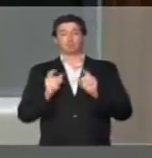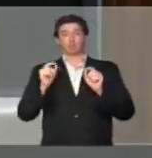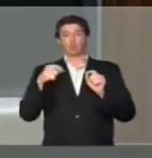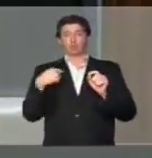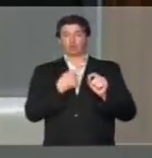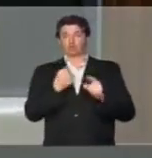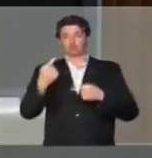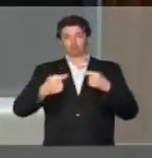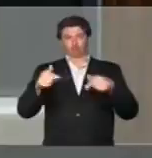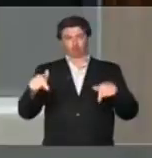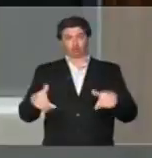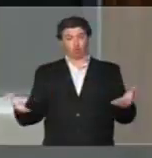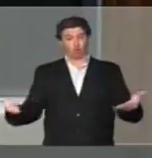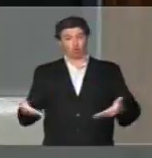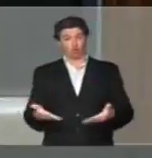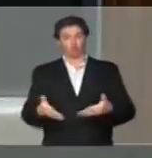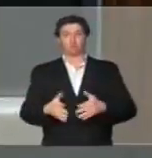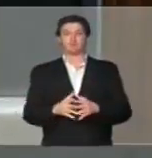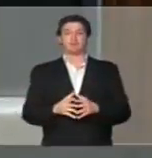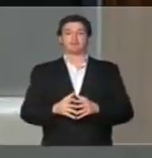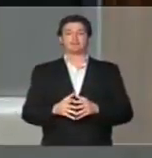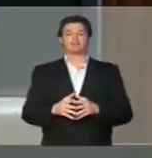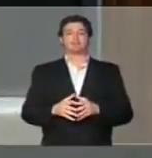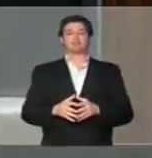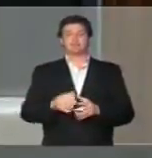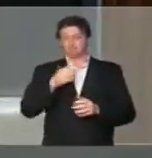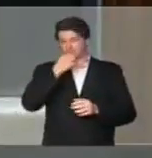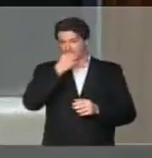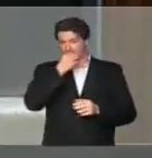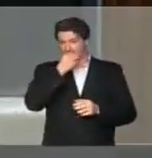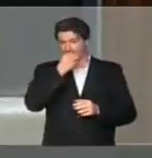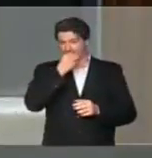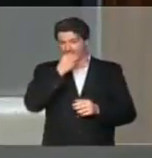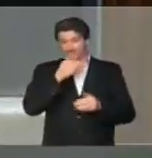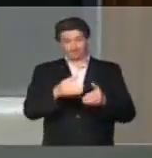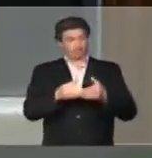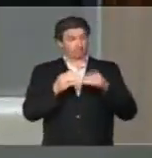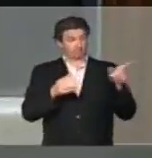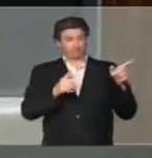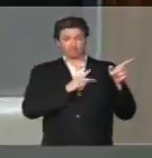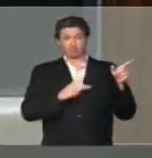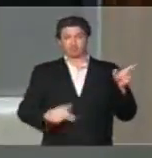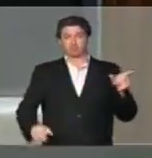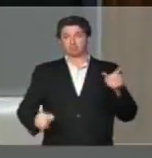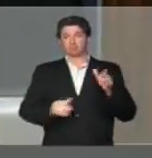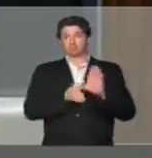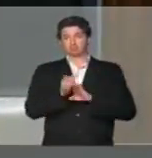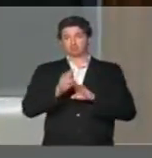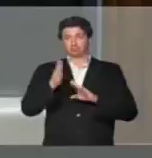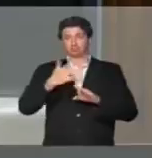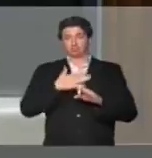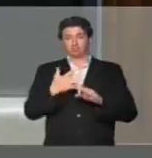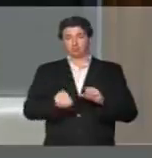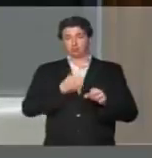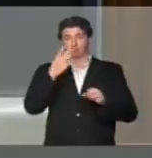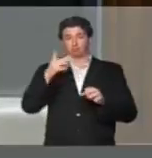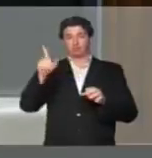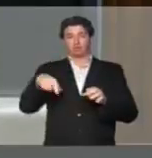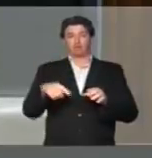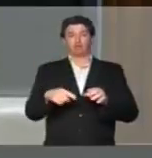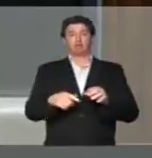gente vai falar aqui hoje. Eu já peço, senhor presidente, que dê também um encaminhamento aqui, um pronunciamento, que